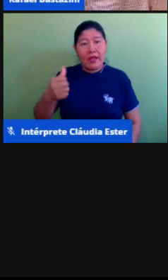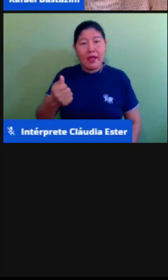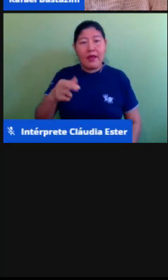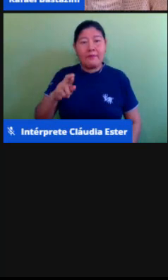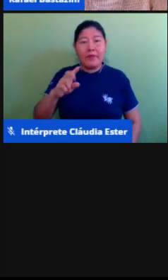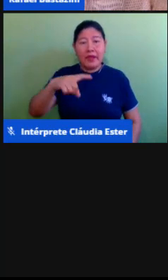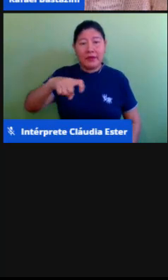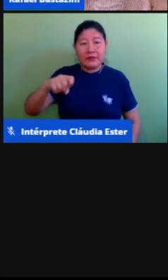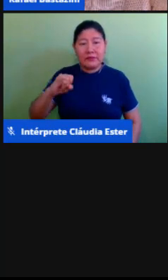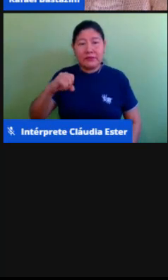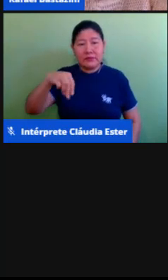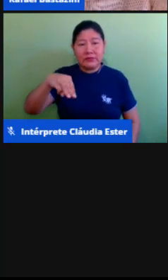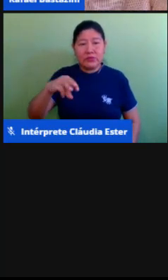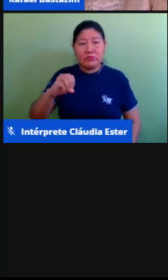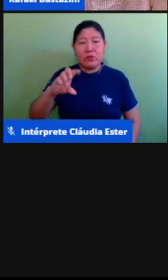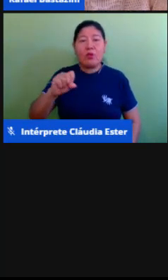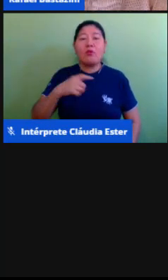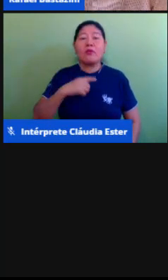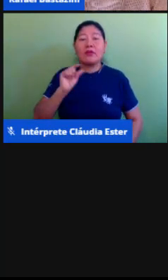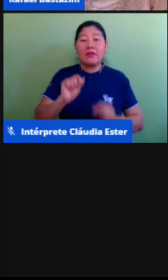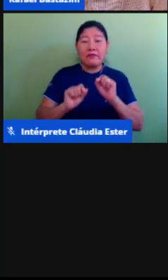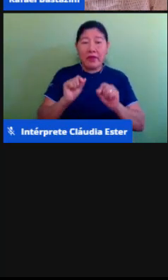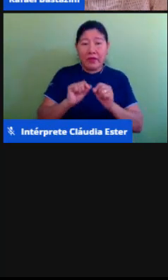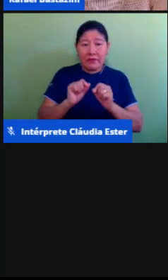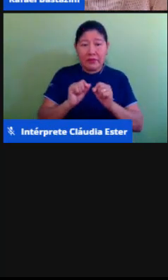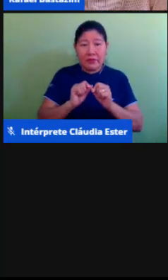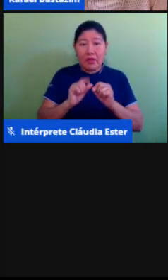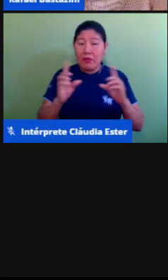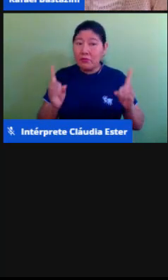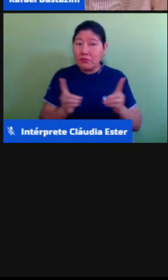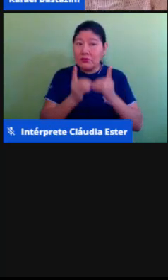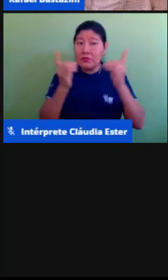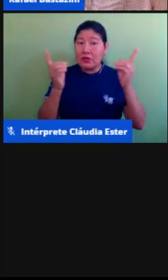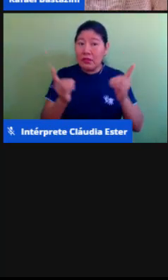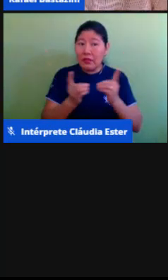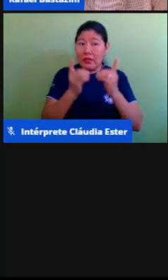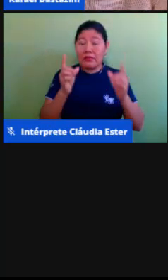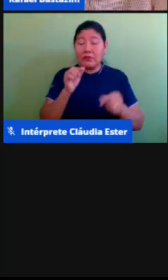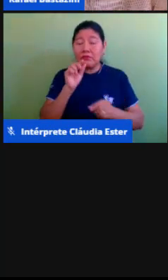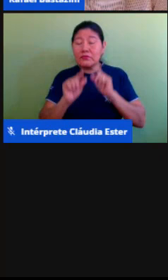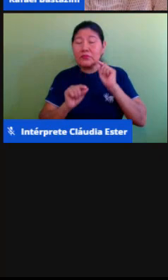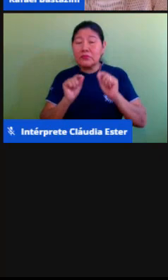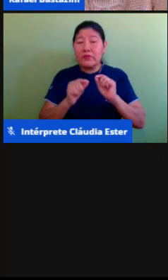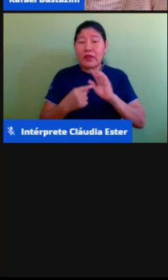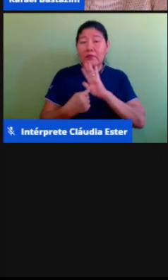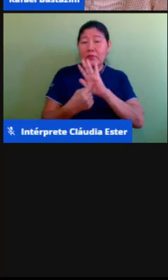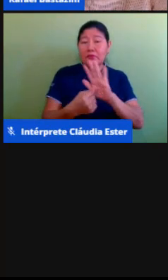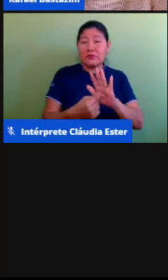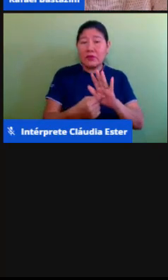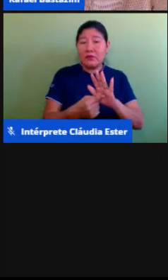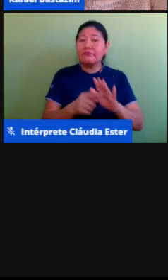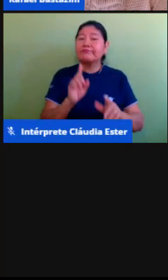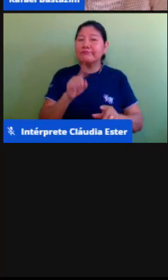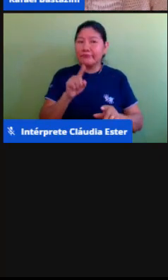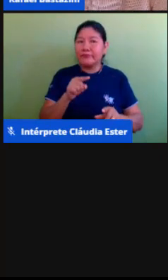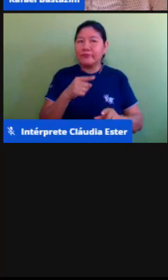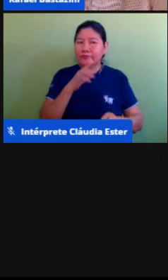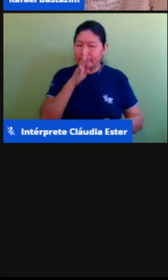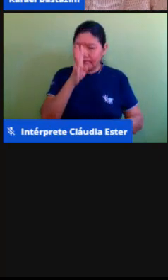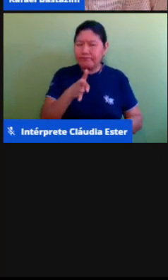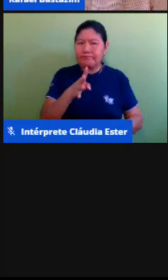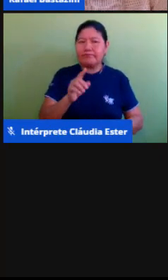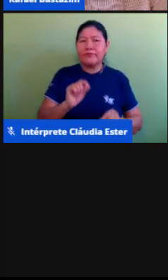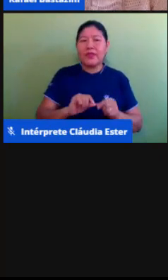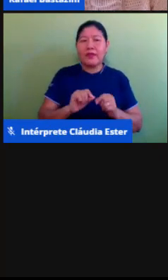histórico dialético, que vai fazer uma crítica em relação à formulação ou os aspectos que